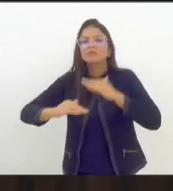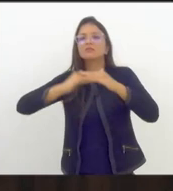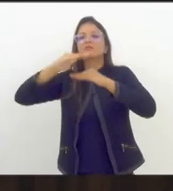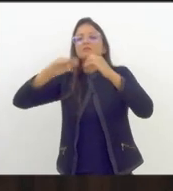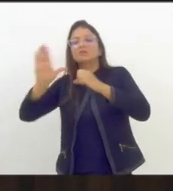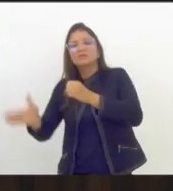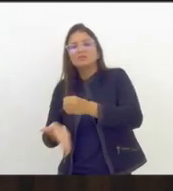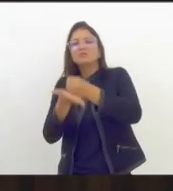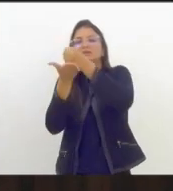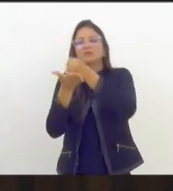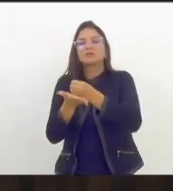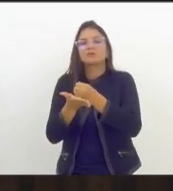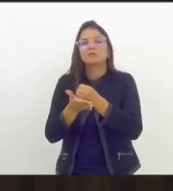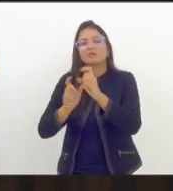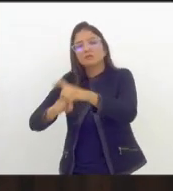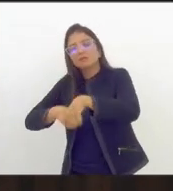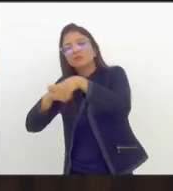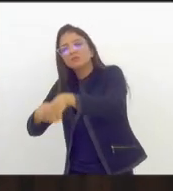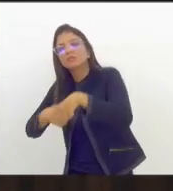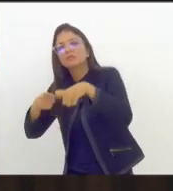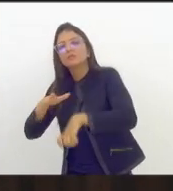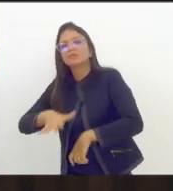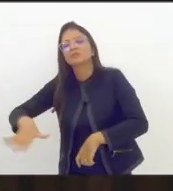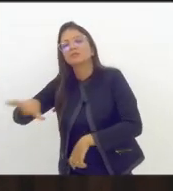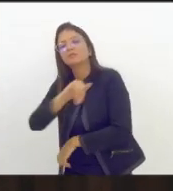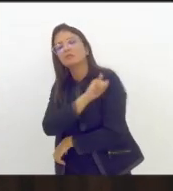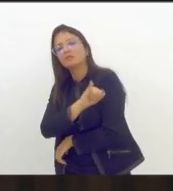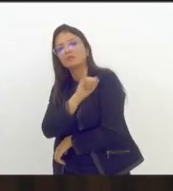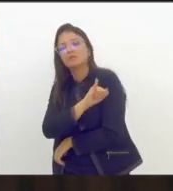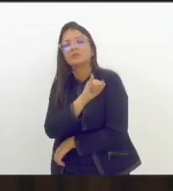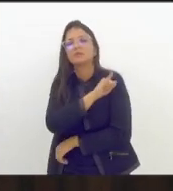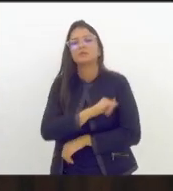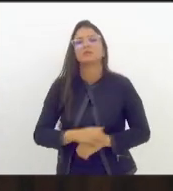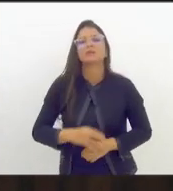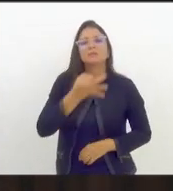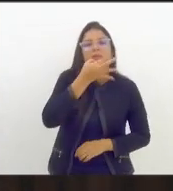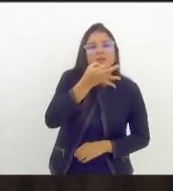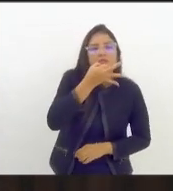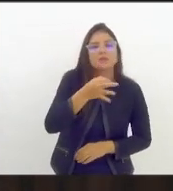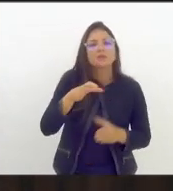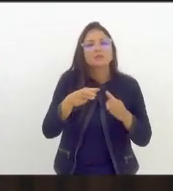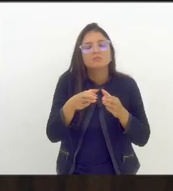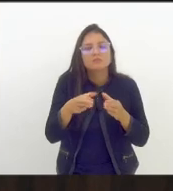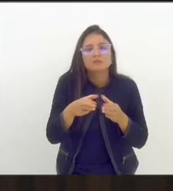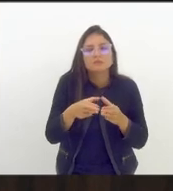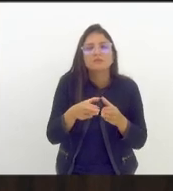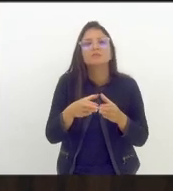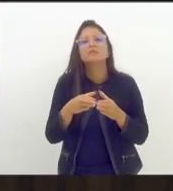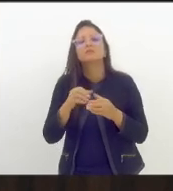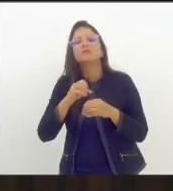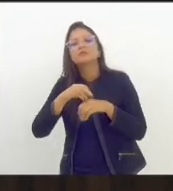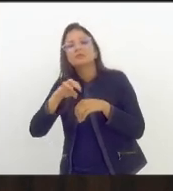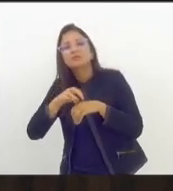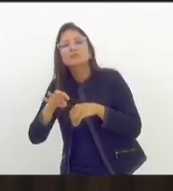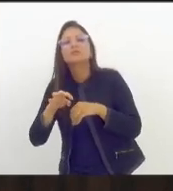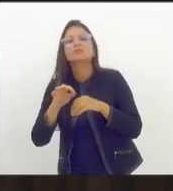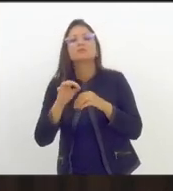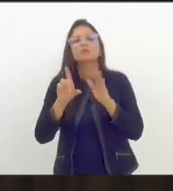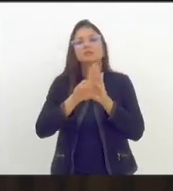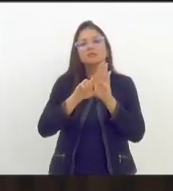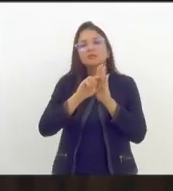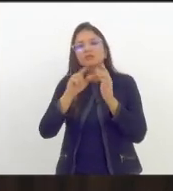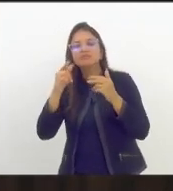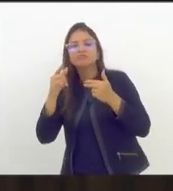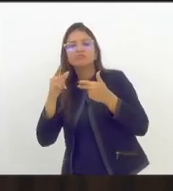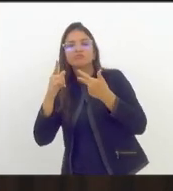Costeira do Estado do Rio de Janeiro. Parecer da Comissão de Indicação Legislativa pela transformação em indicação simples.